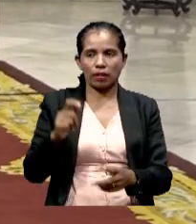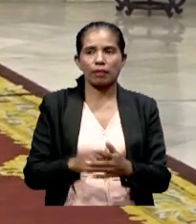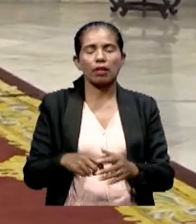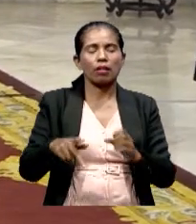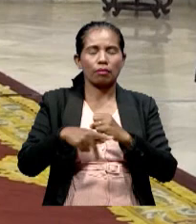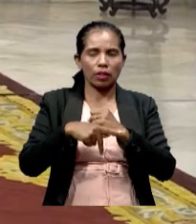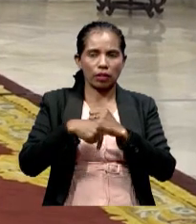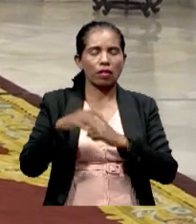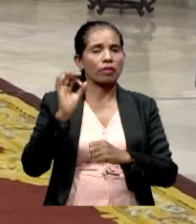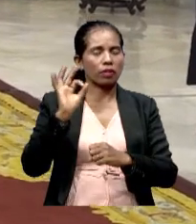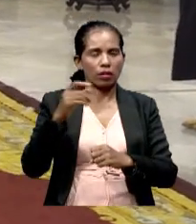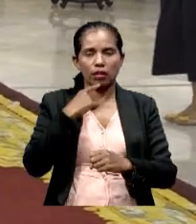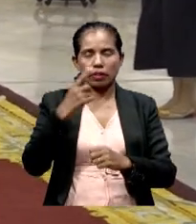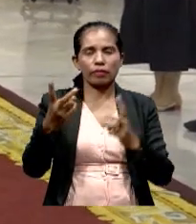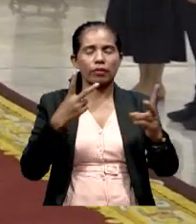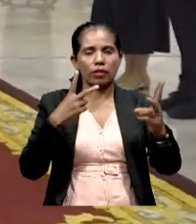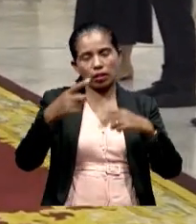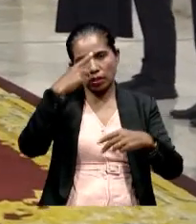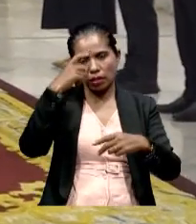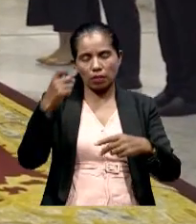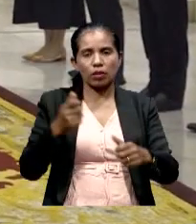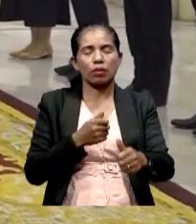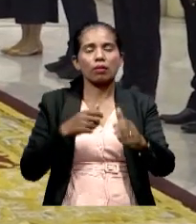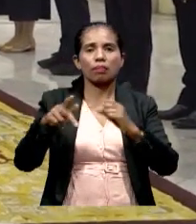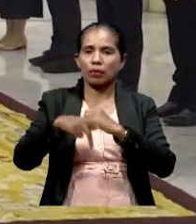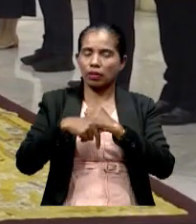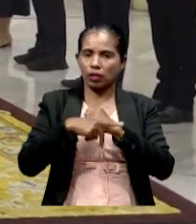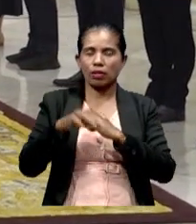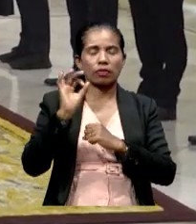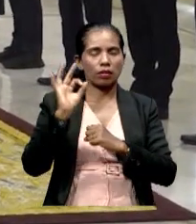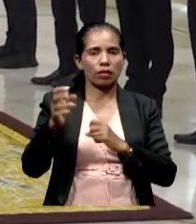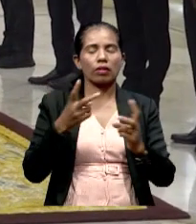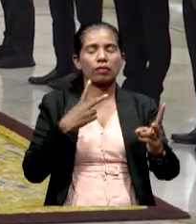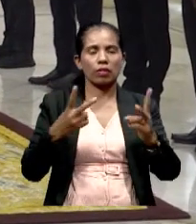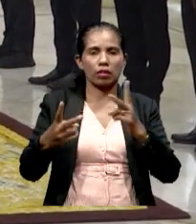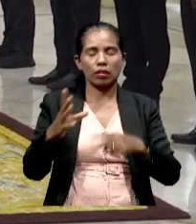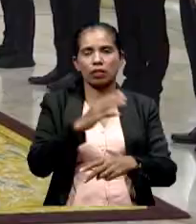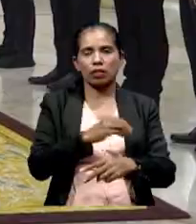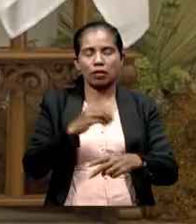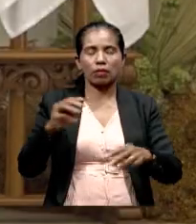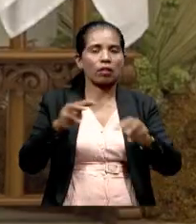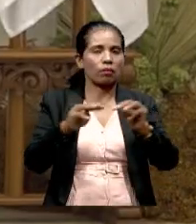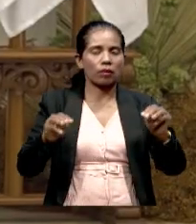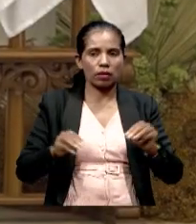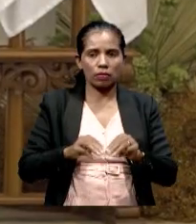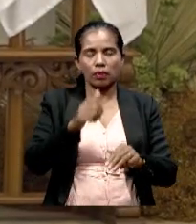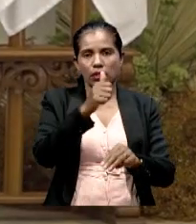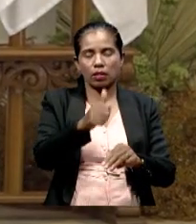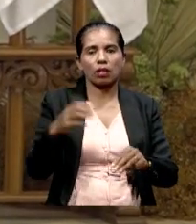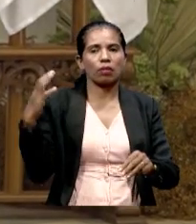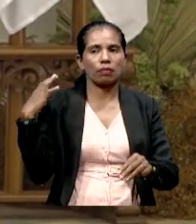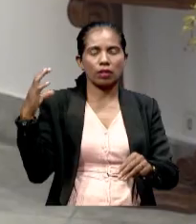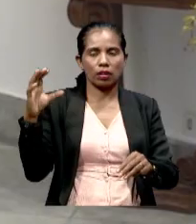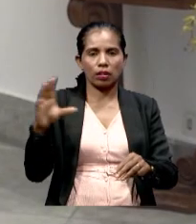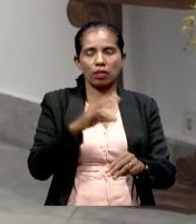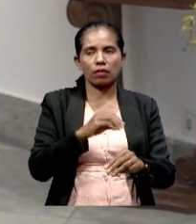Fretilin questiona visita refere, tamba tuir bancada Fretilin visita ba província ka município ida, competência